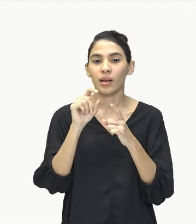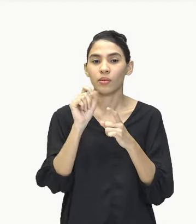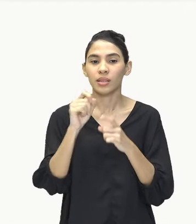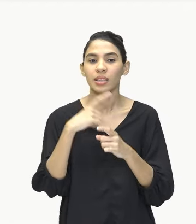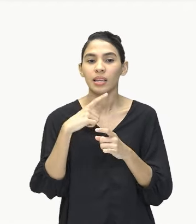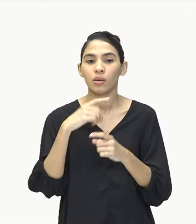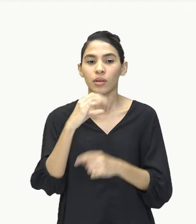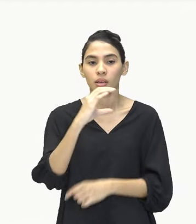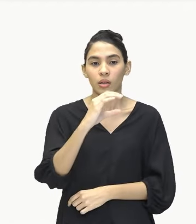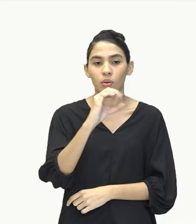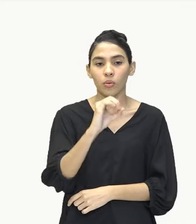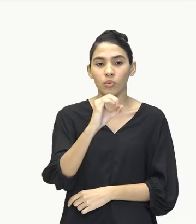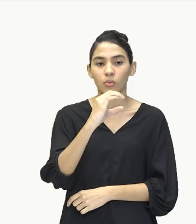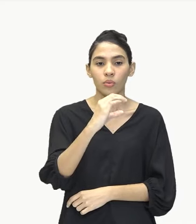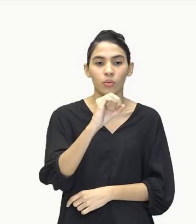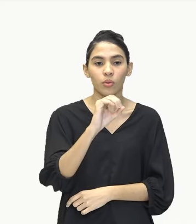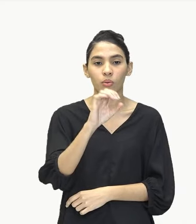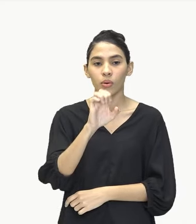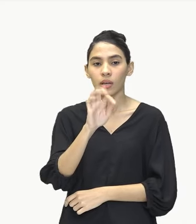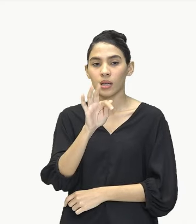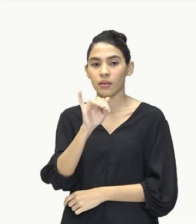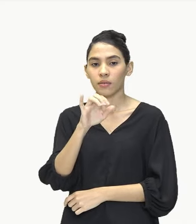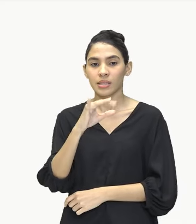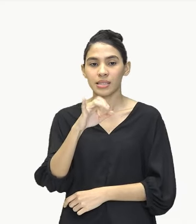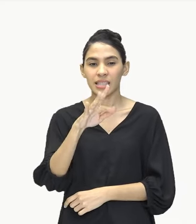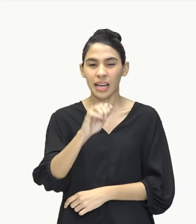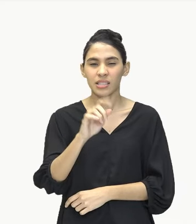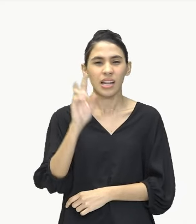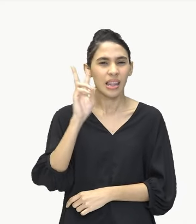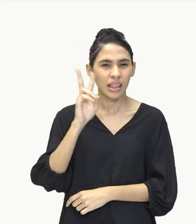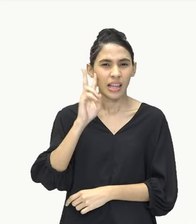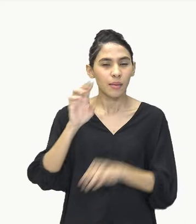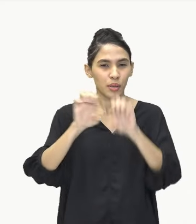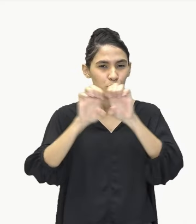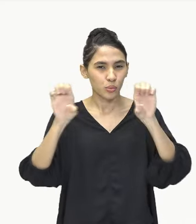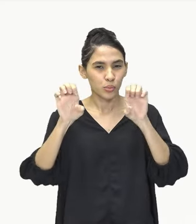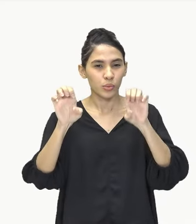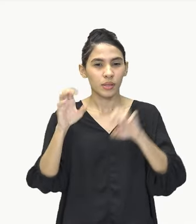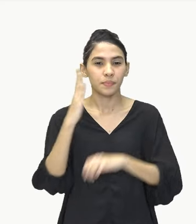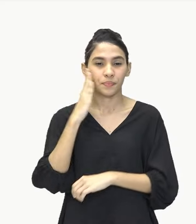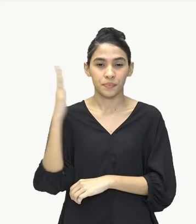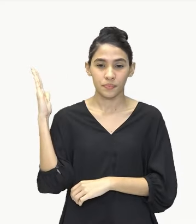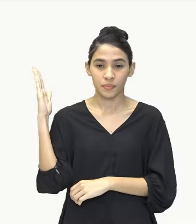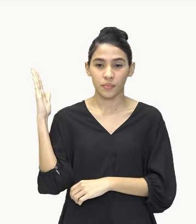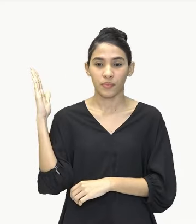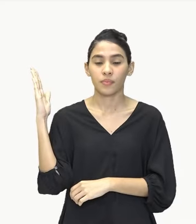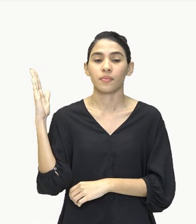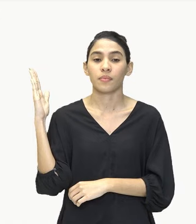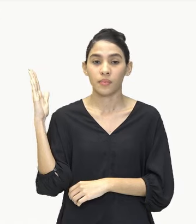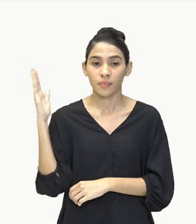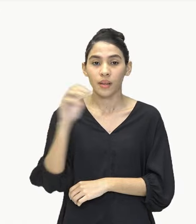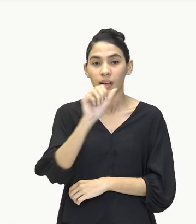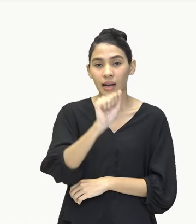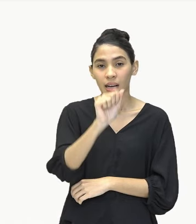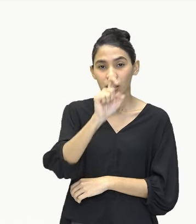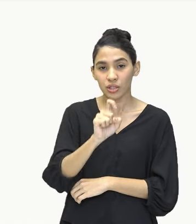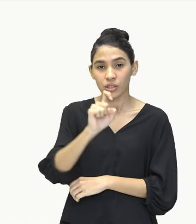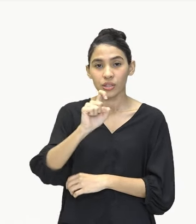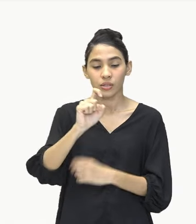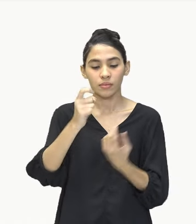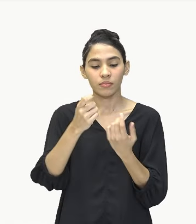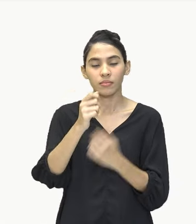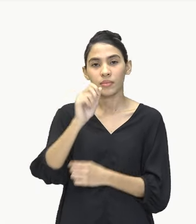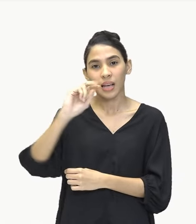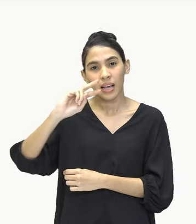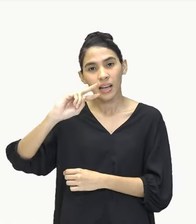o coeficiente. Lembre da forma que nós acabamos de ver. O AX elevado a N